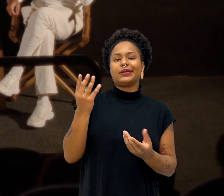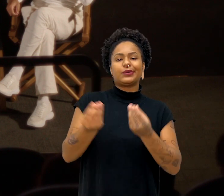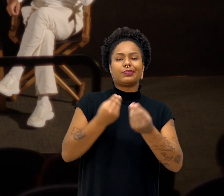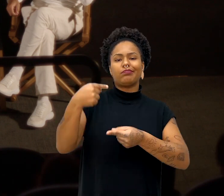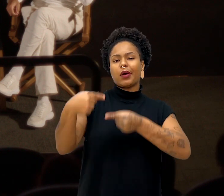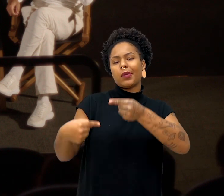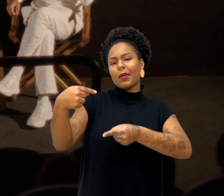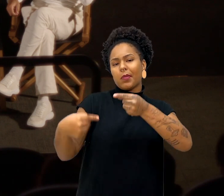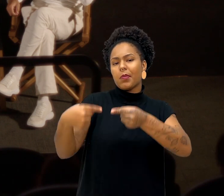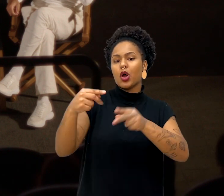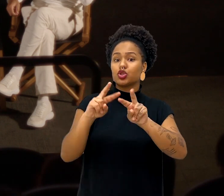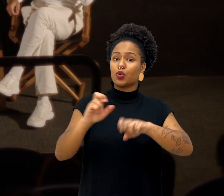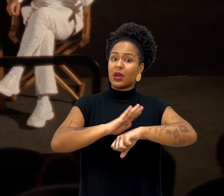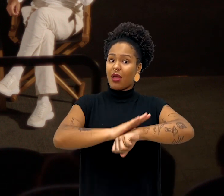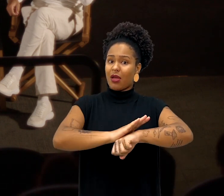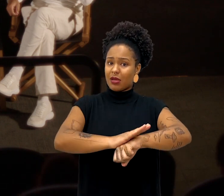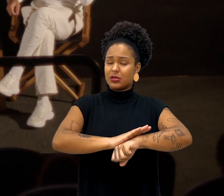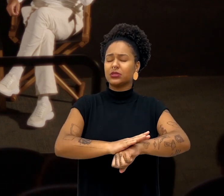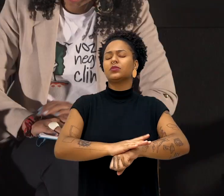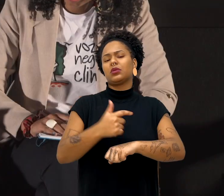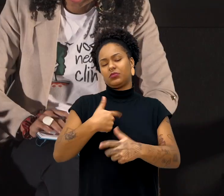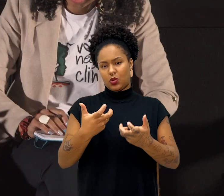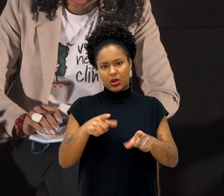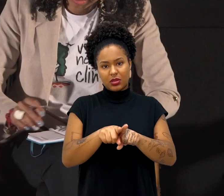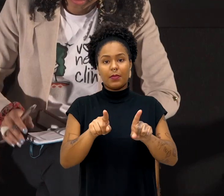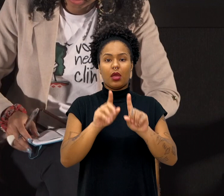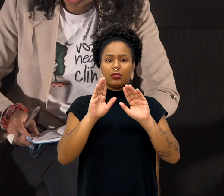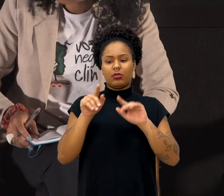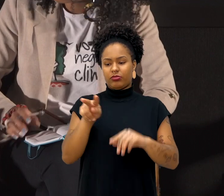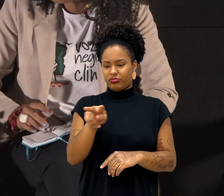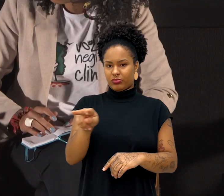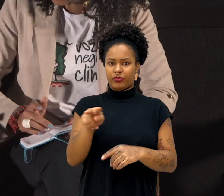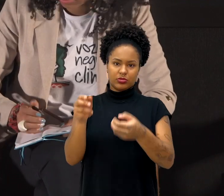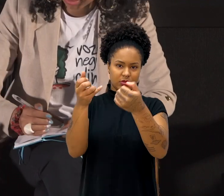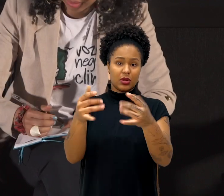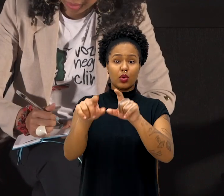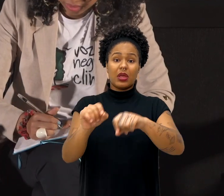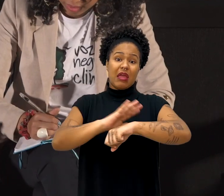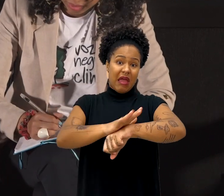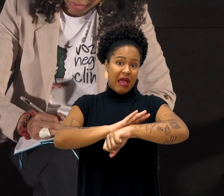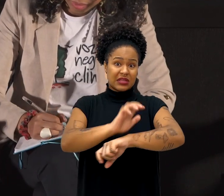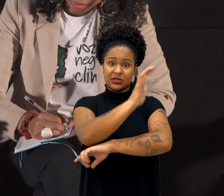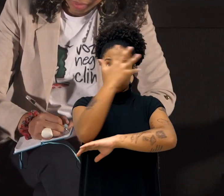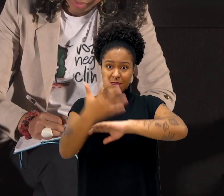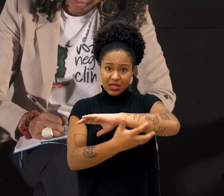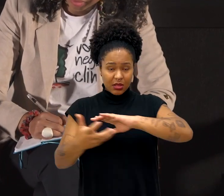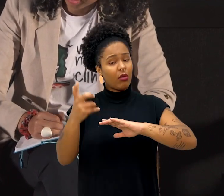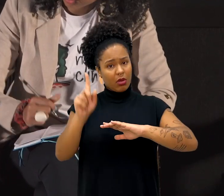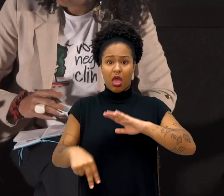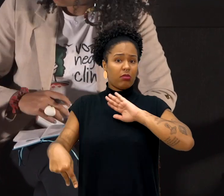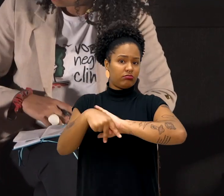sempre de, quando eu vou pensar, né, num debate para falar sobre racismo, e assim, eu queria